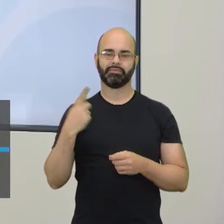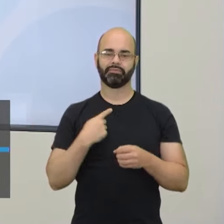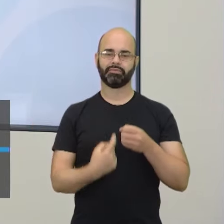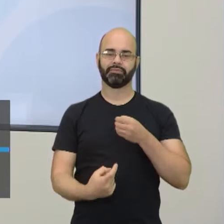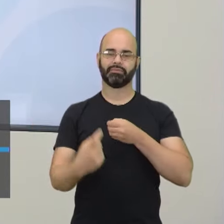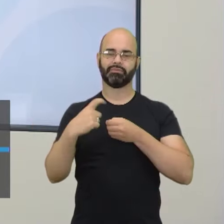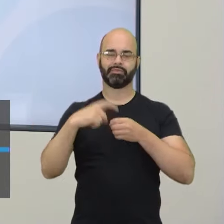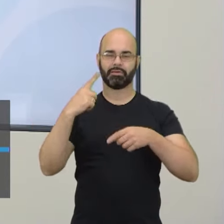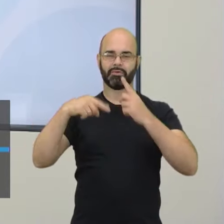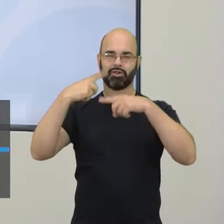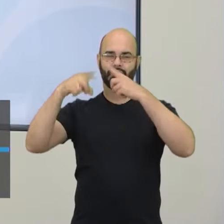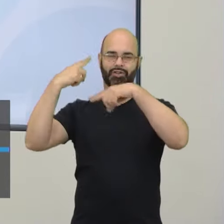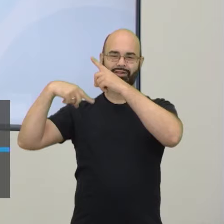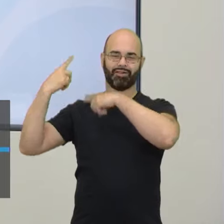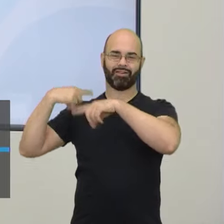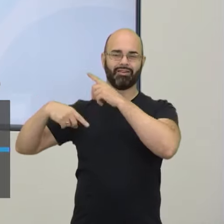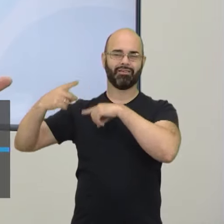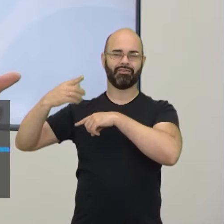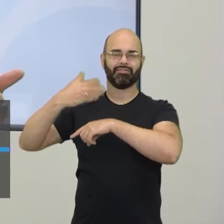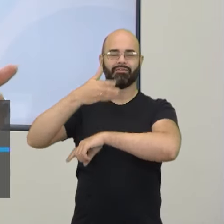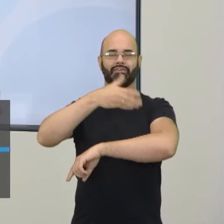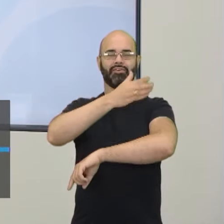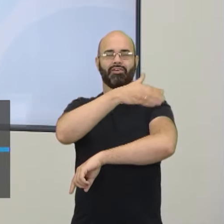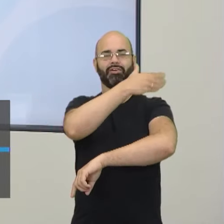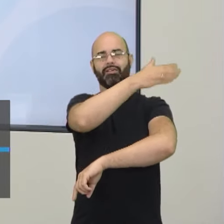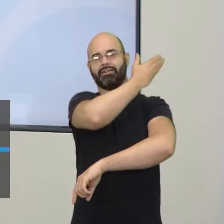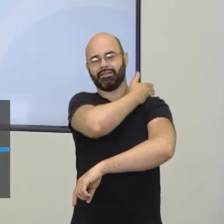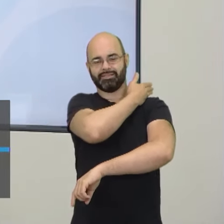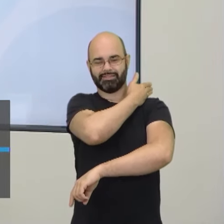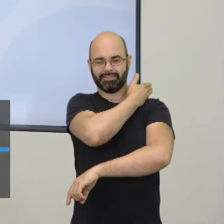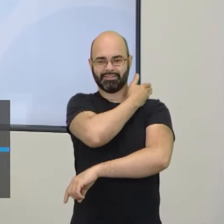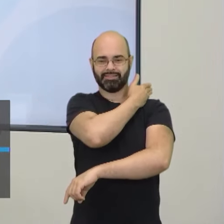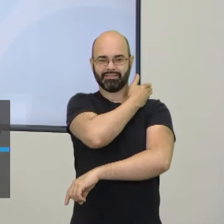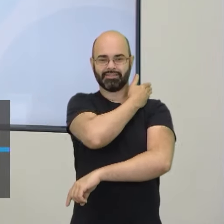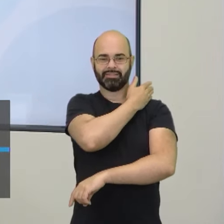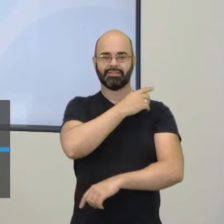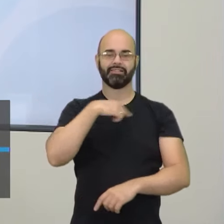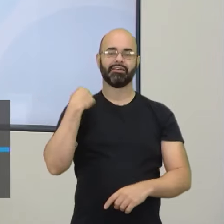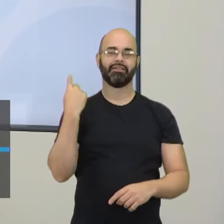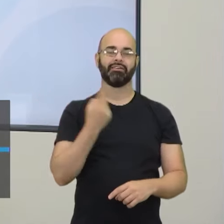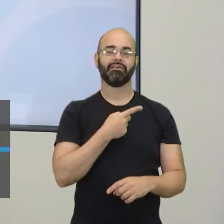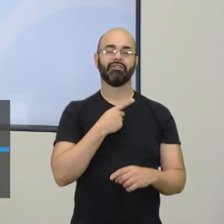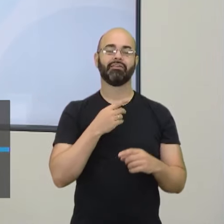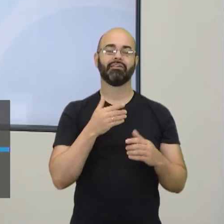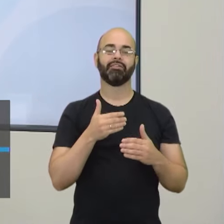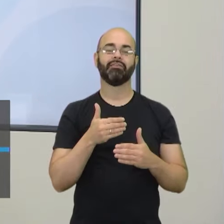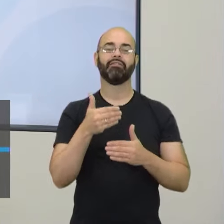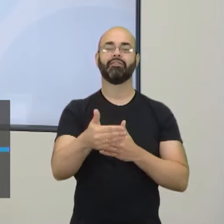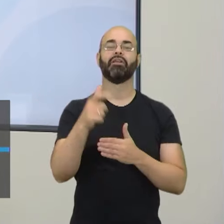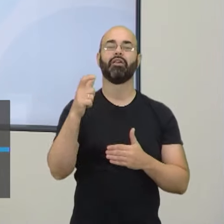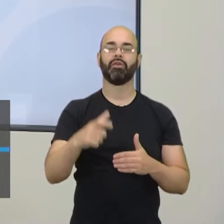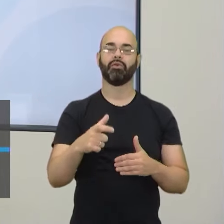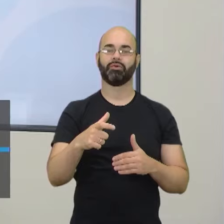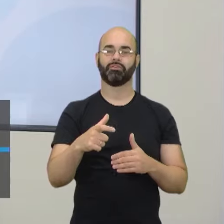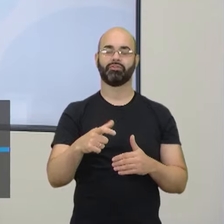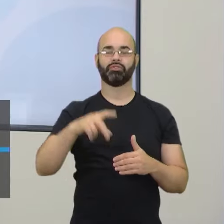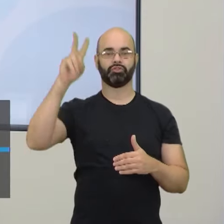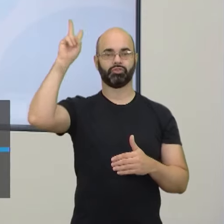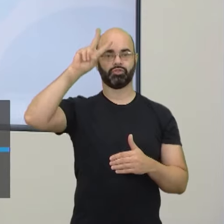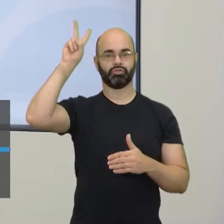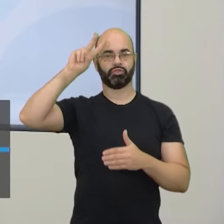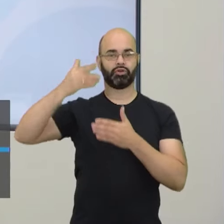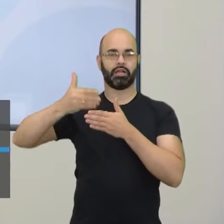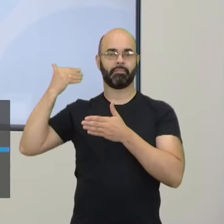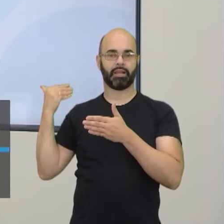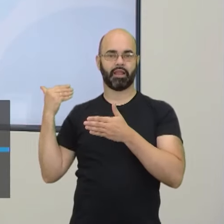nossa fita, volta todo mundo antigo, volta, volta, volta, volta. E para onde nós vamos? Lá para a pré-história. Exatamente, porque